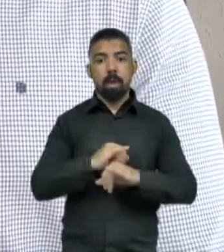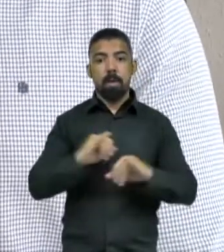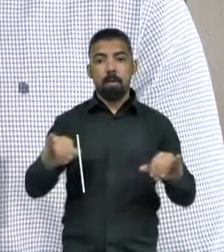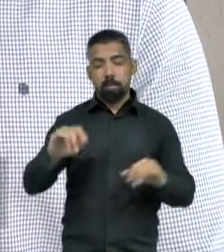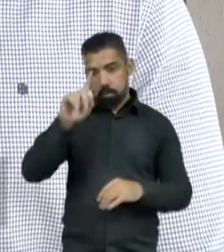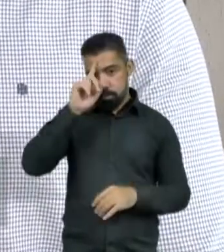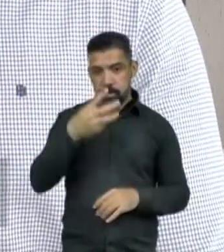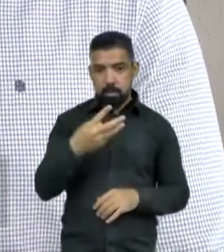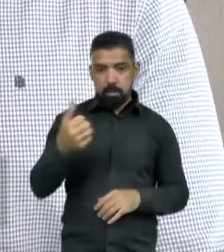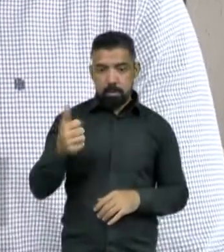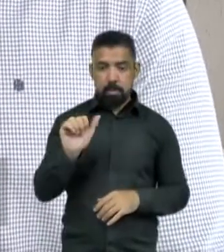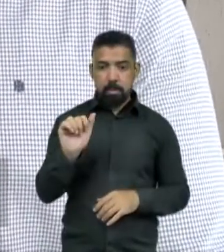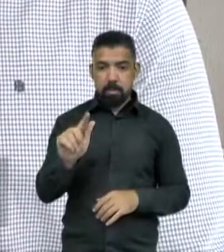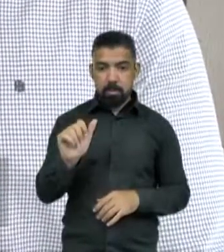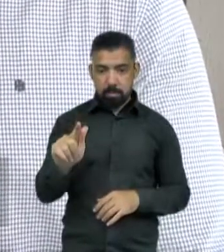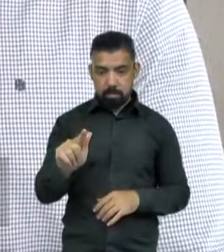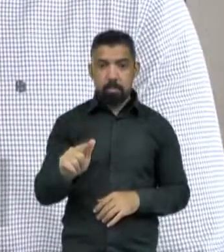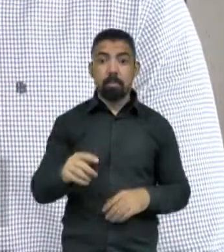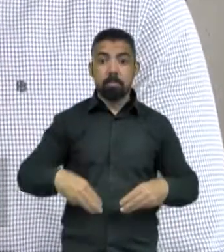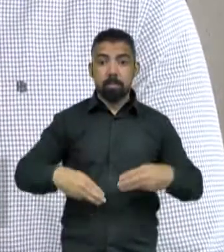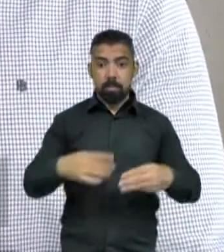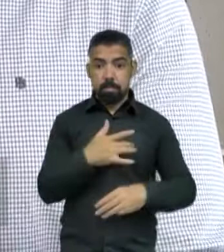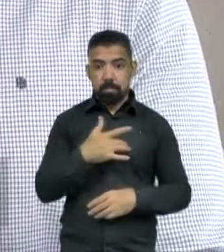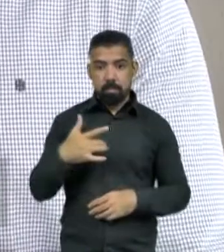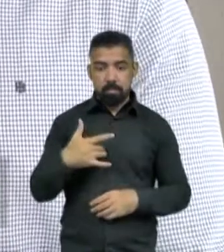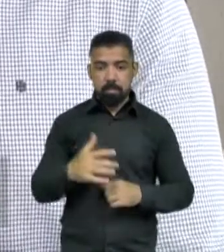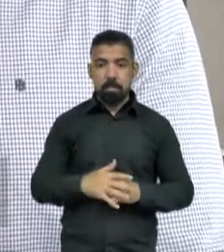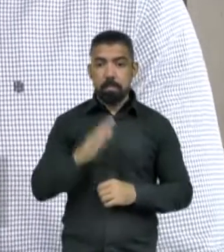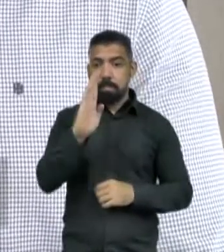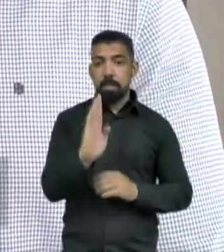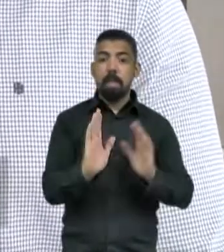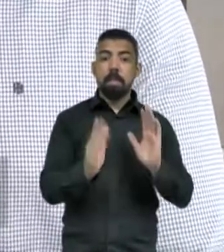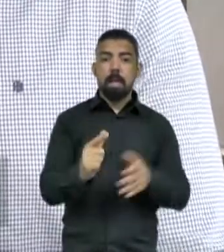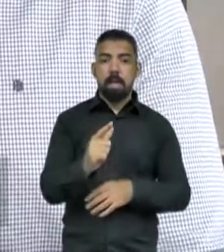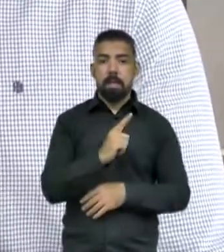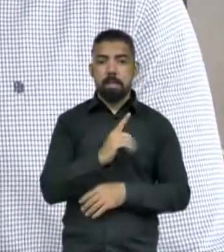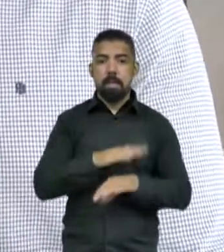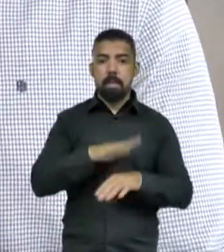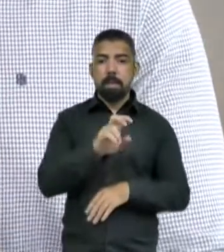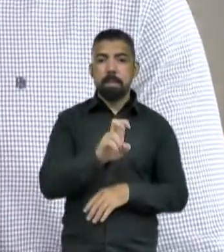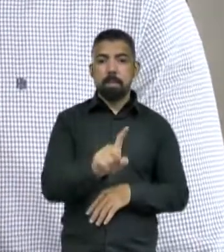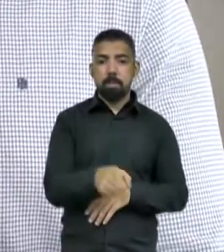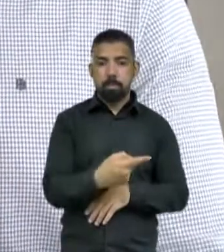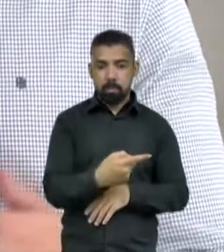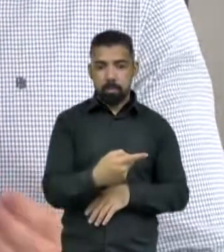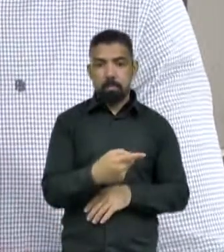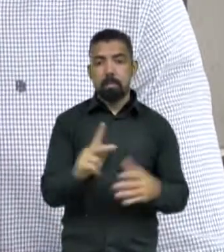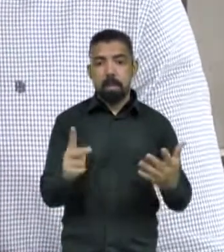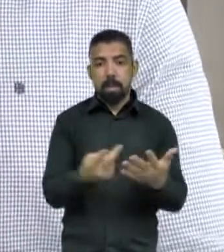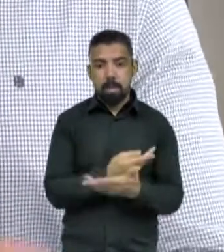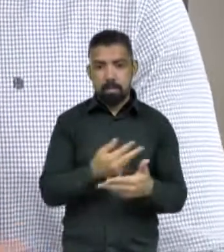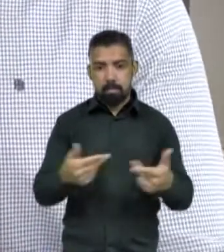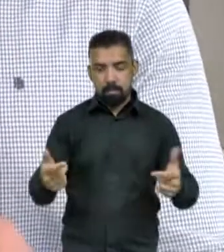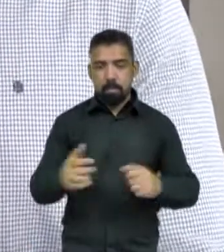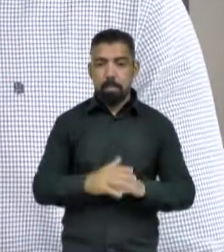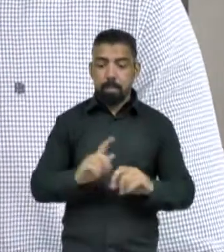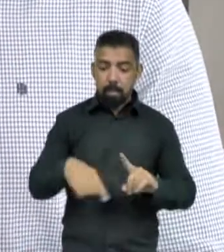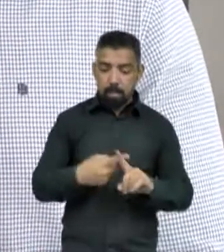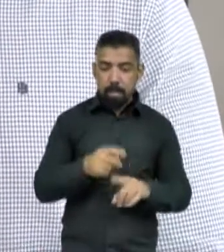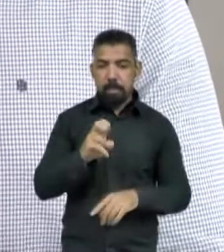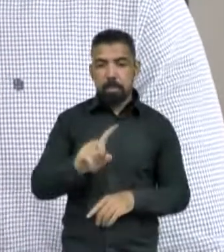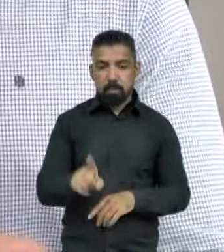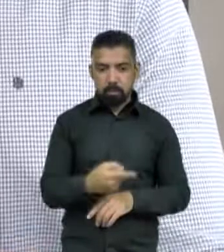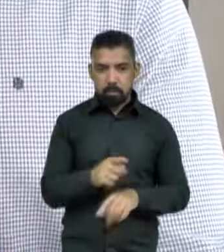pelo Ministério da Saúde, o Brasil já conta com mais de 5 mil casos confirmados de monkeypox, além de outros 5 mil em